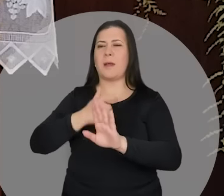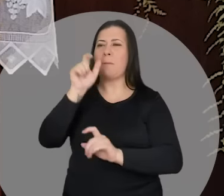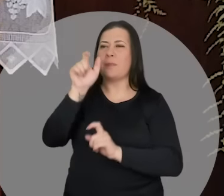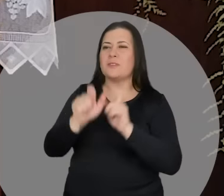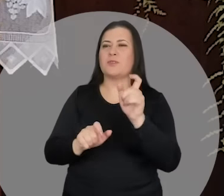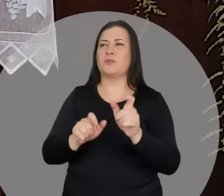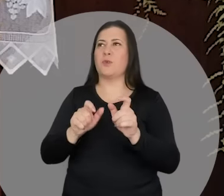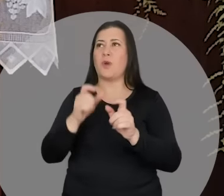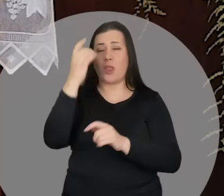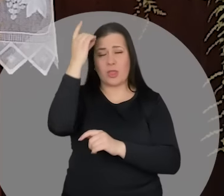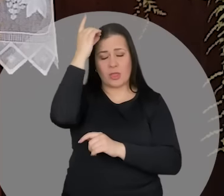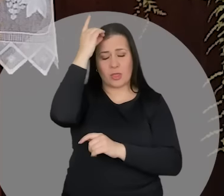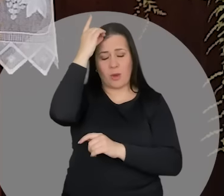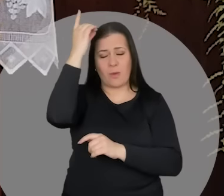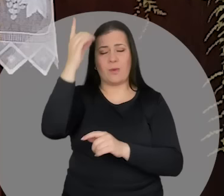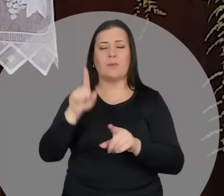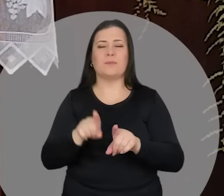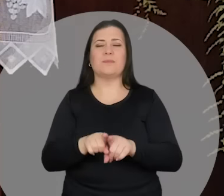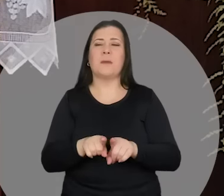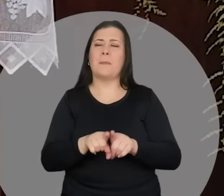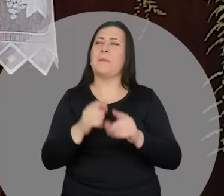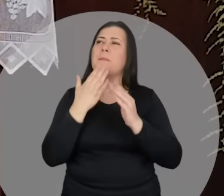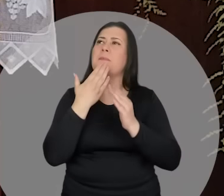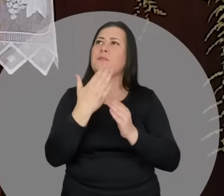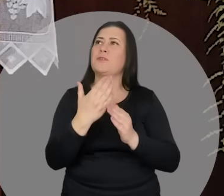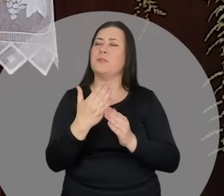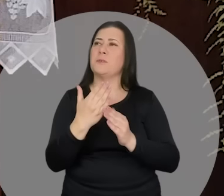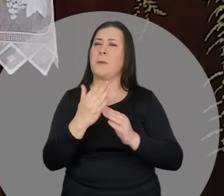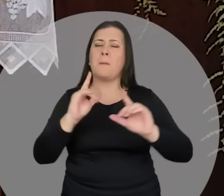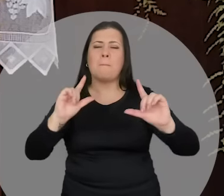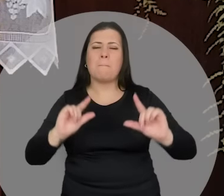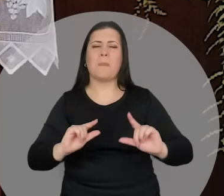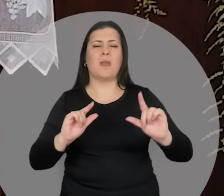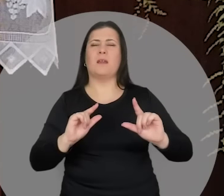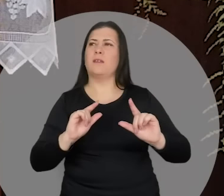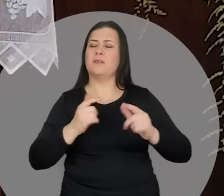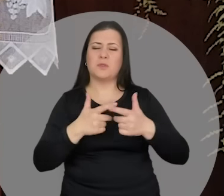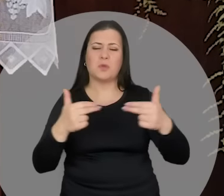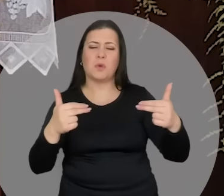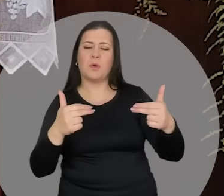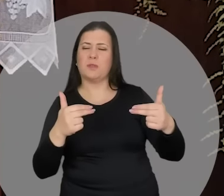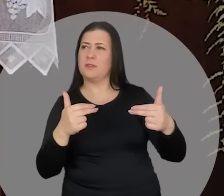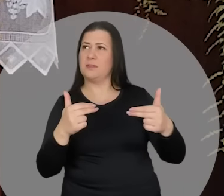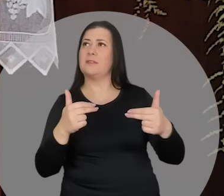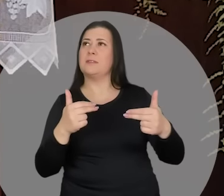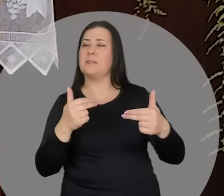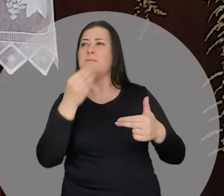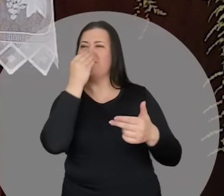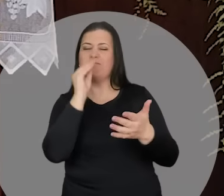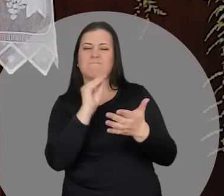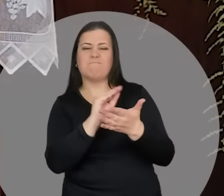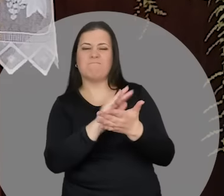Clamamos por menos atitudes que as incapacitam e por mais estímulos